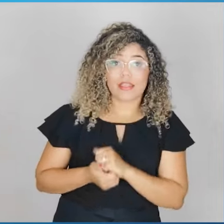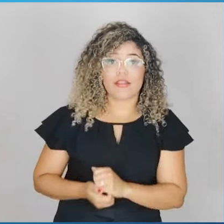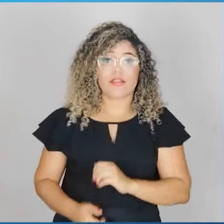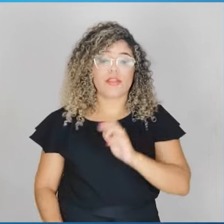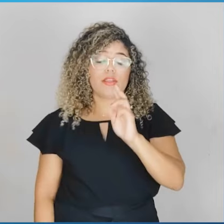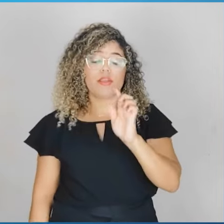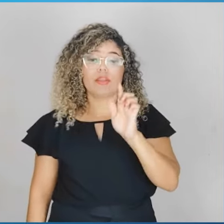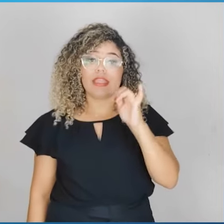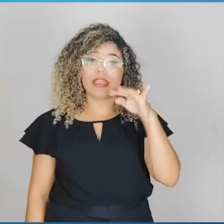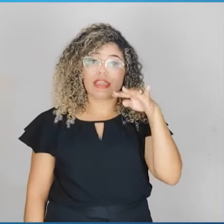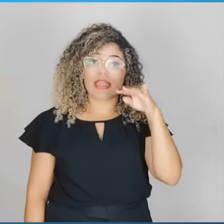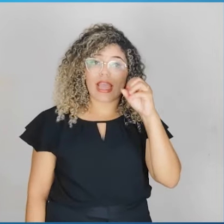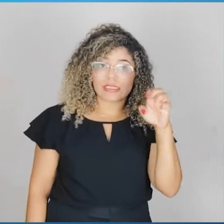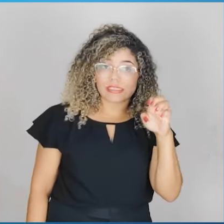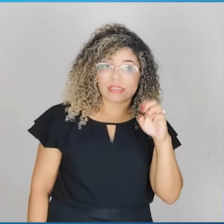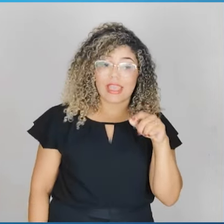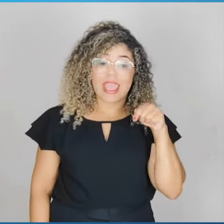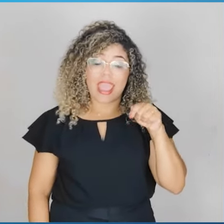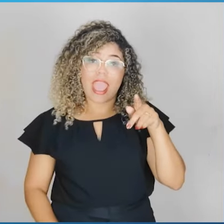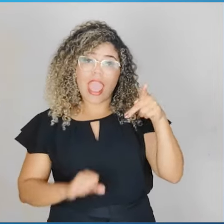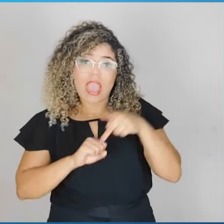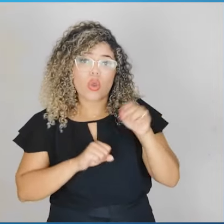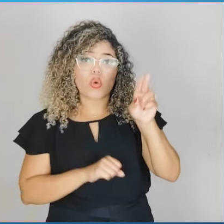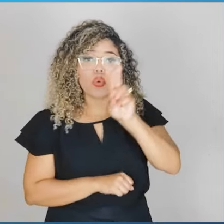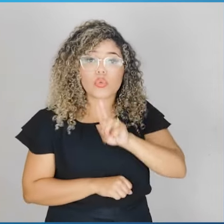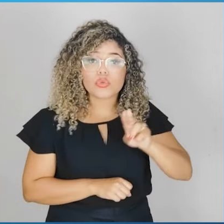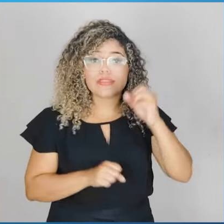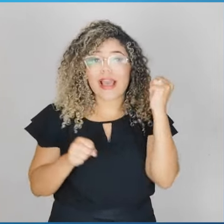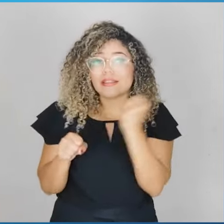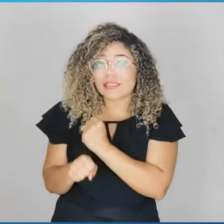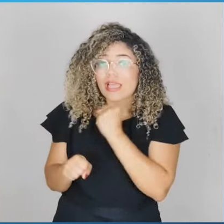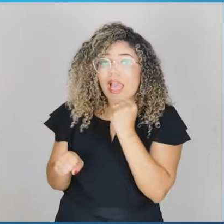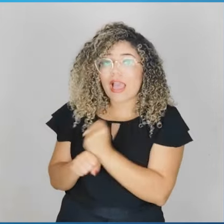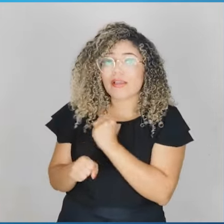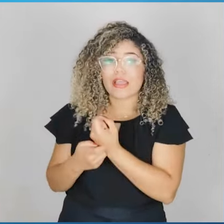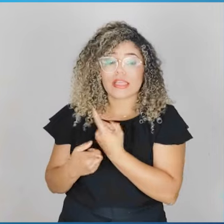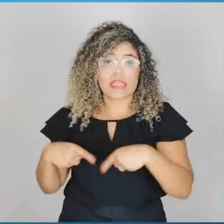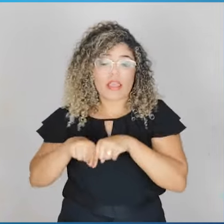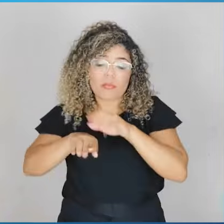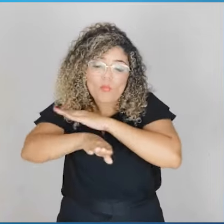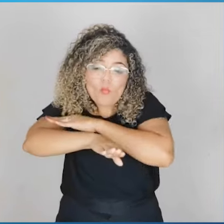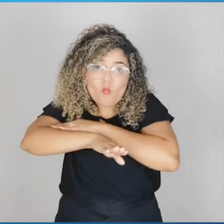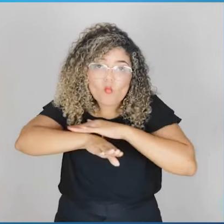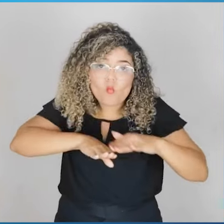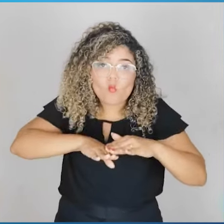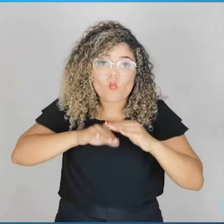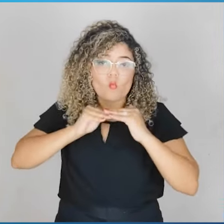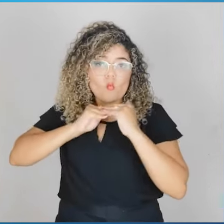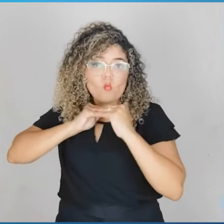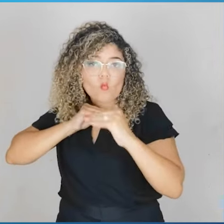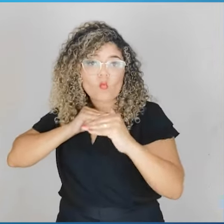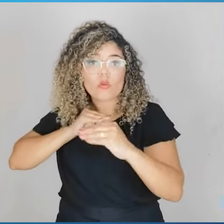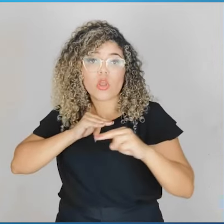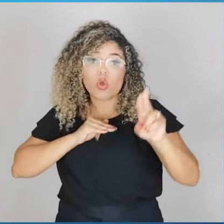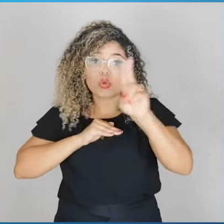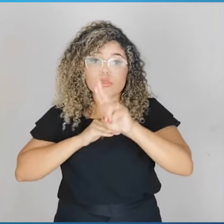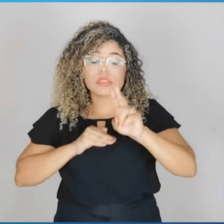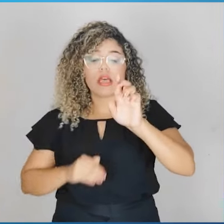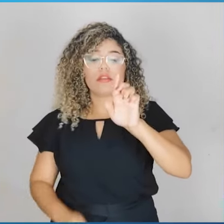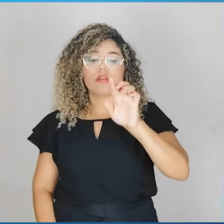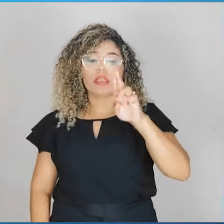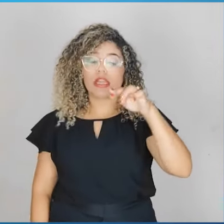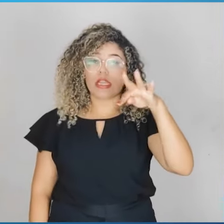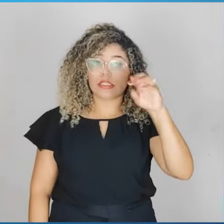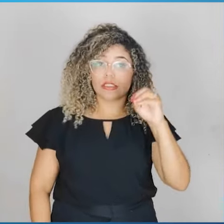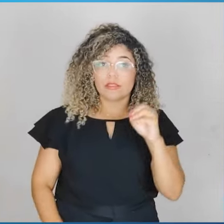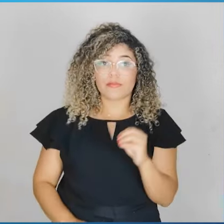gneiss. É uma rocha metamórfica muito utilizada na construção civil e na pavimentação. Ela é originada a partir do granito. Então vamos relembrar.